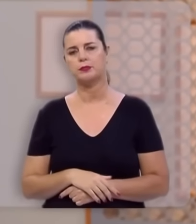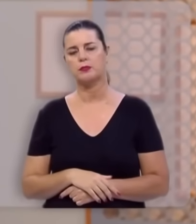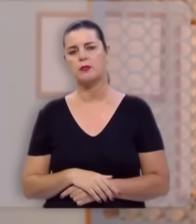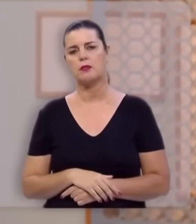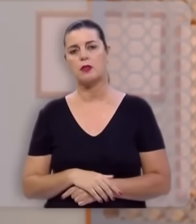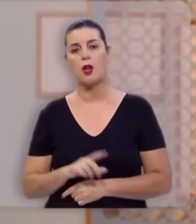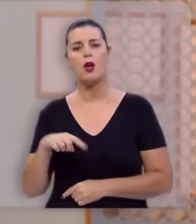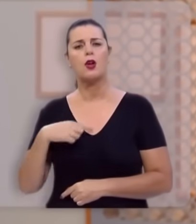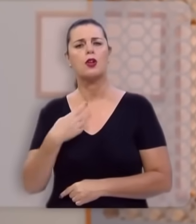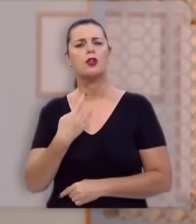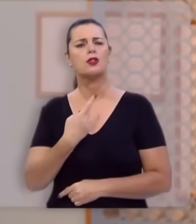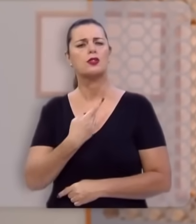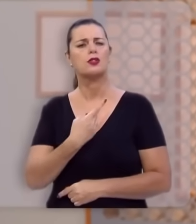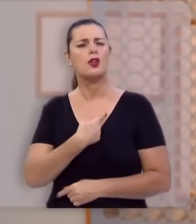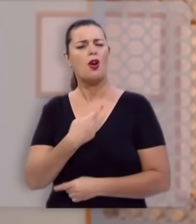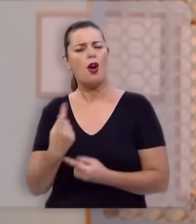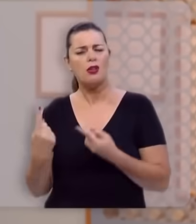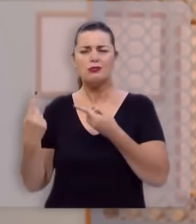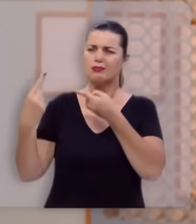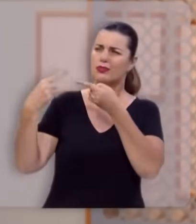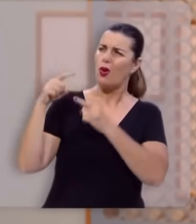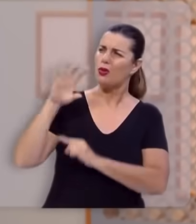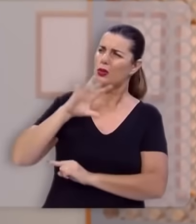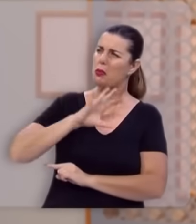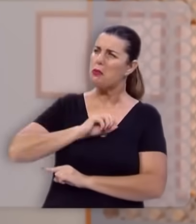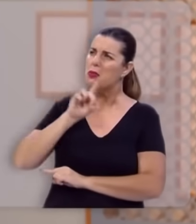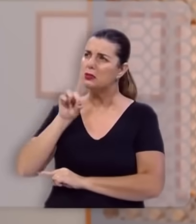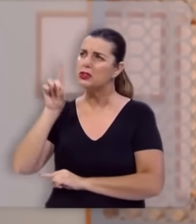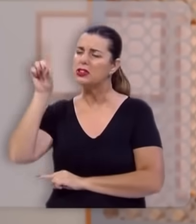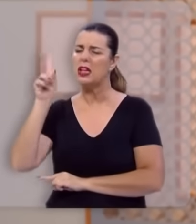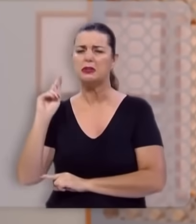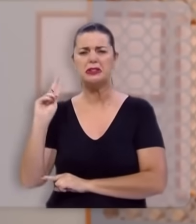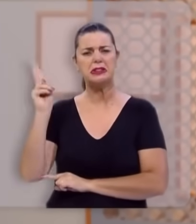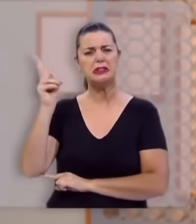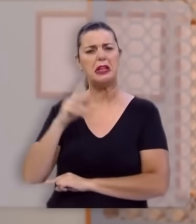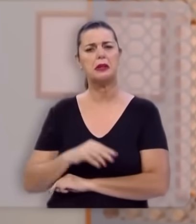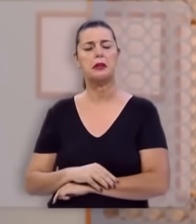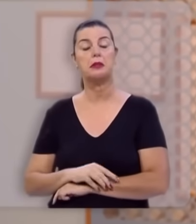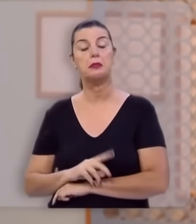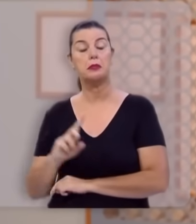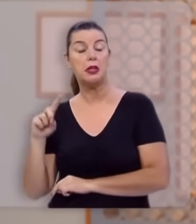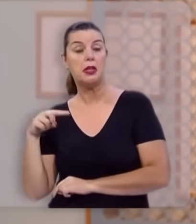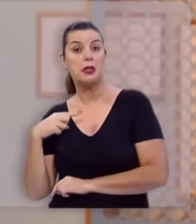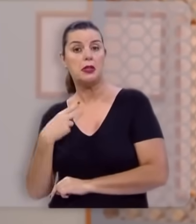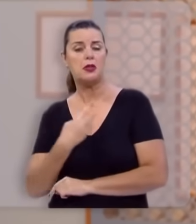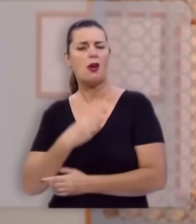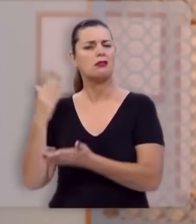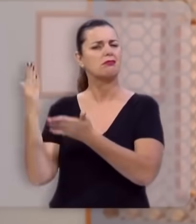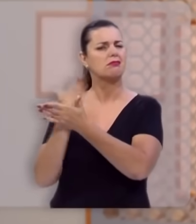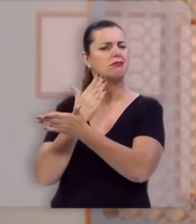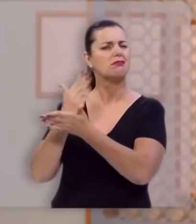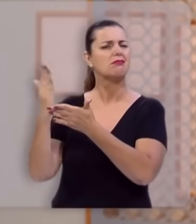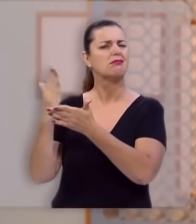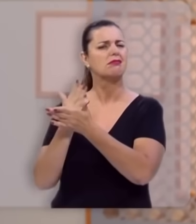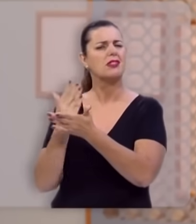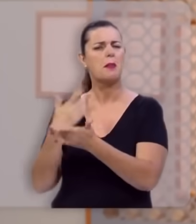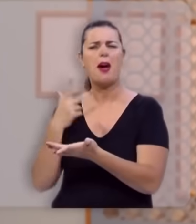nos insurgimos contra o amor de Deus, nós tantas vezes